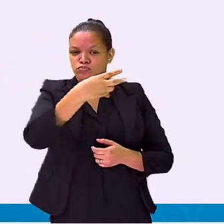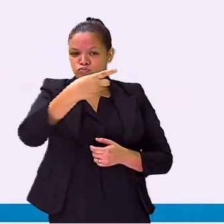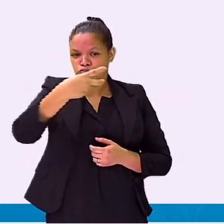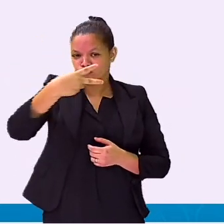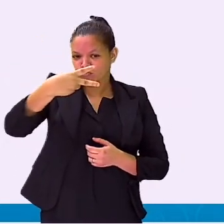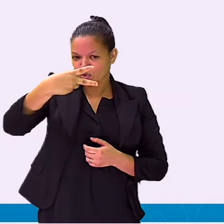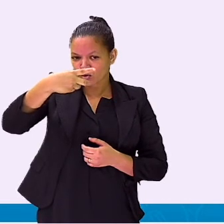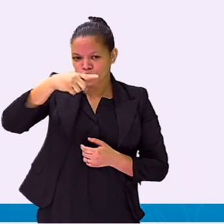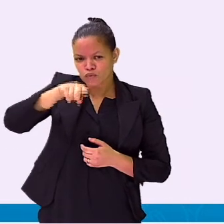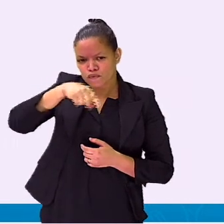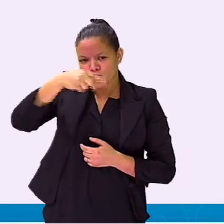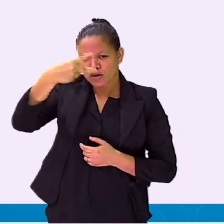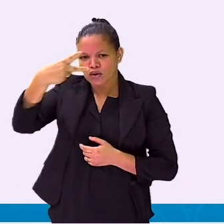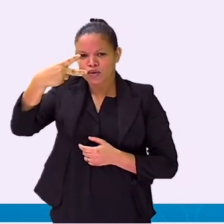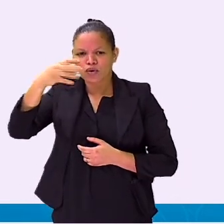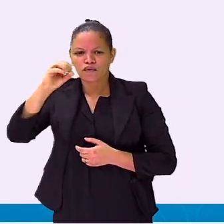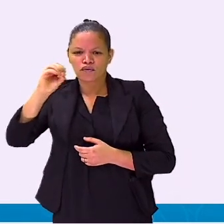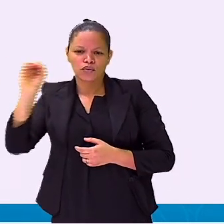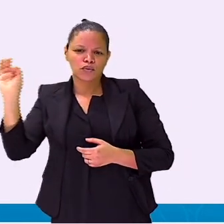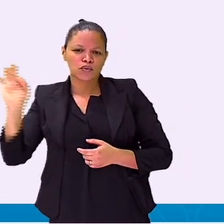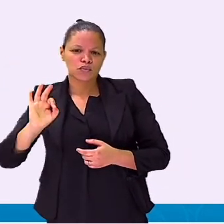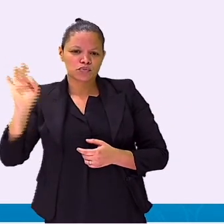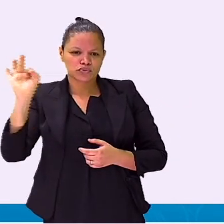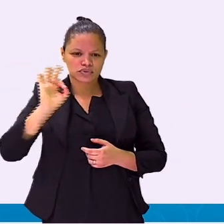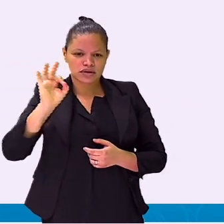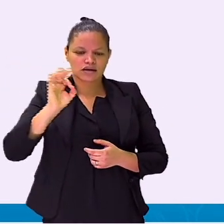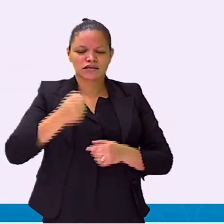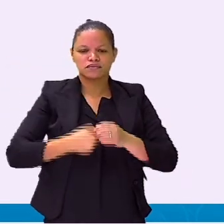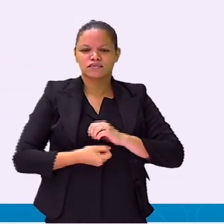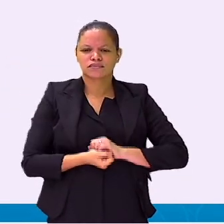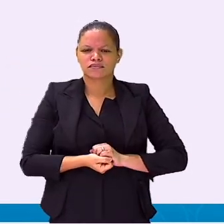falamos agora, o boldo, por exemplo.